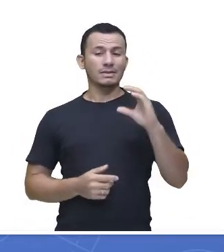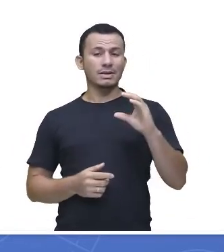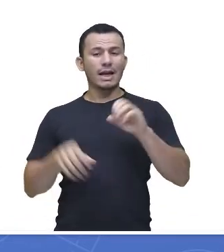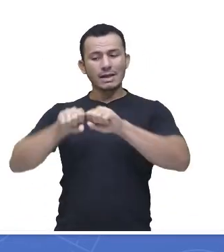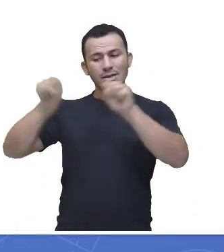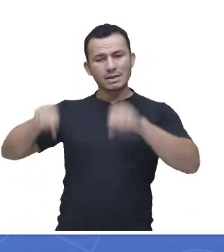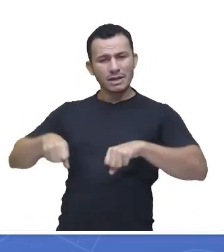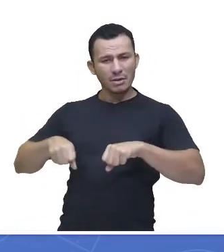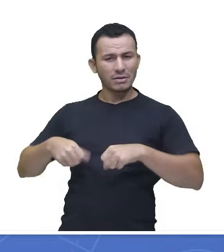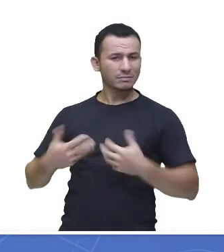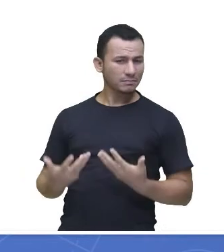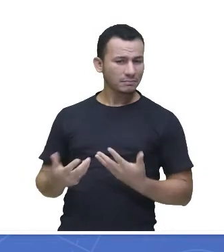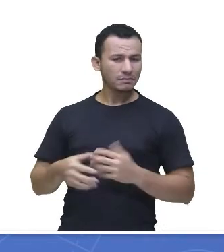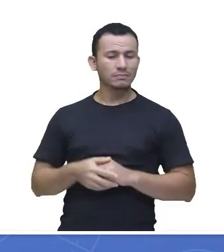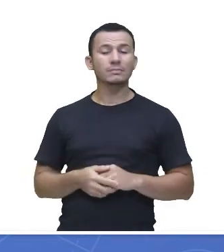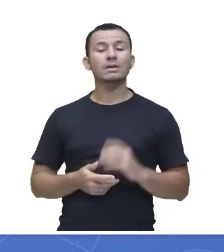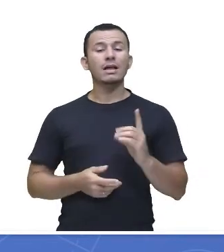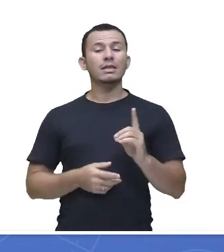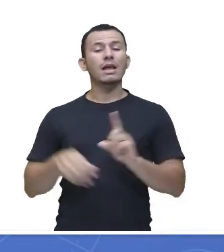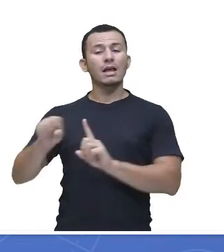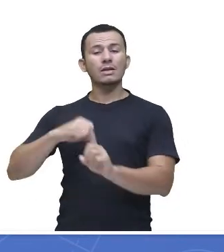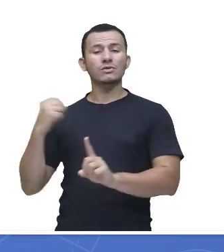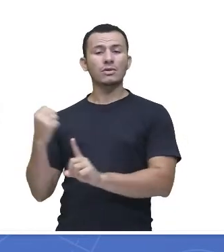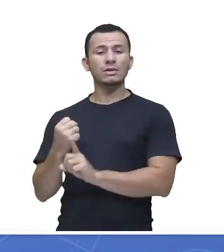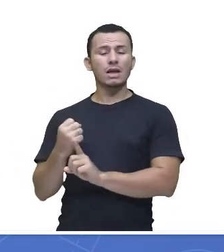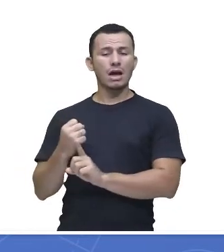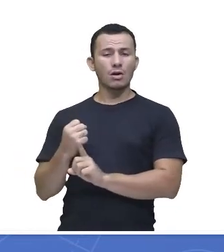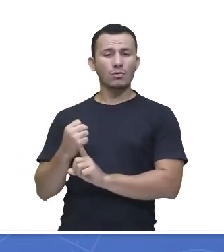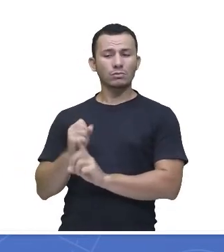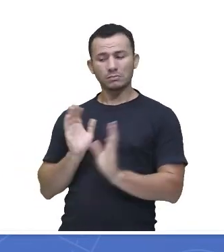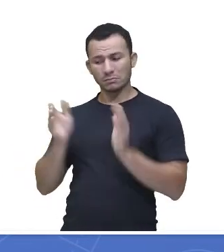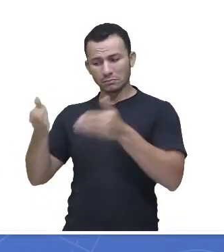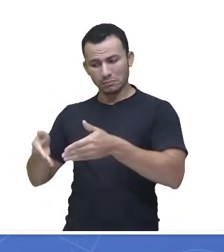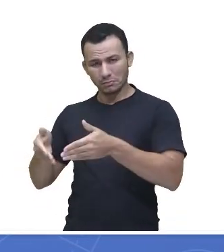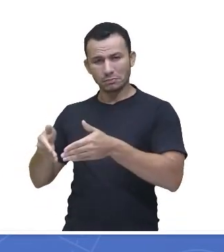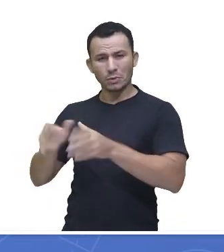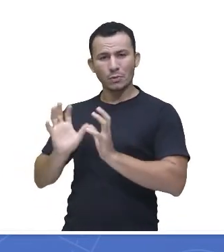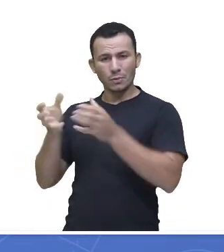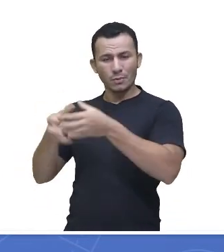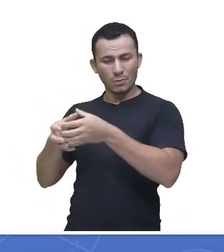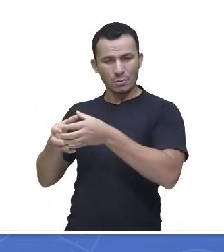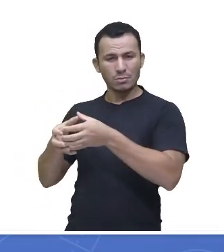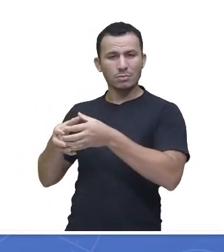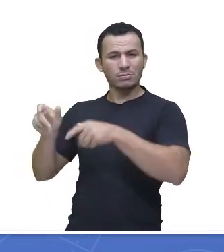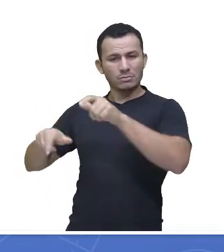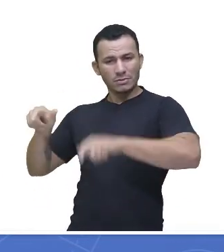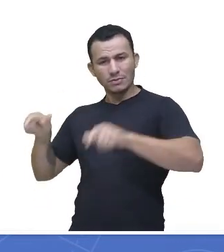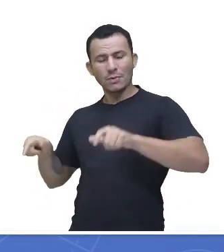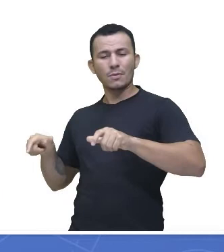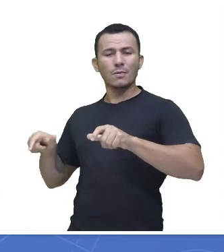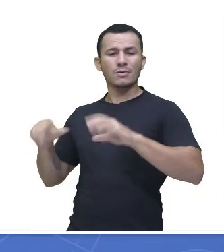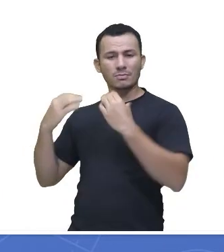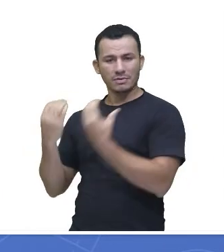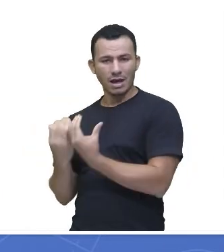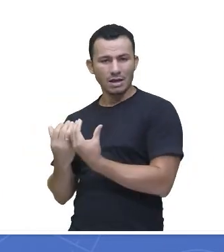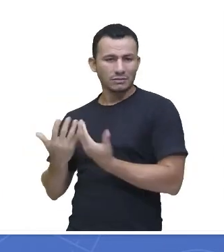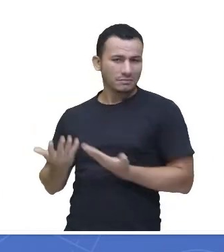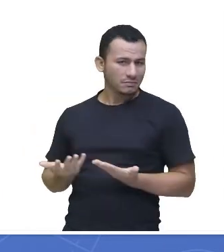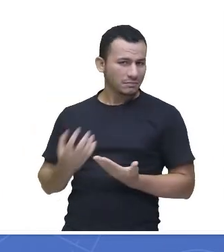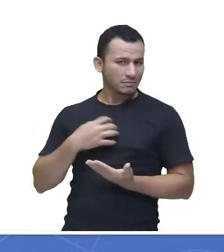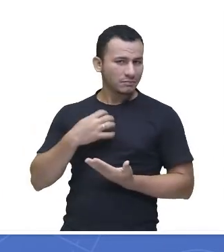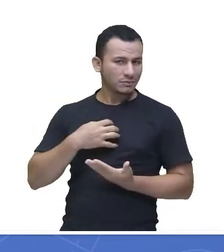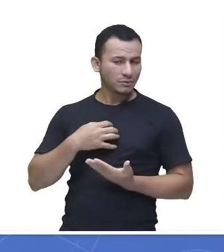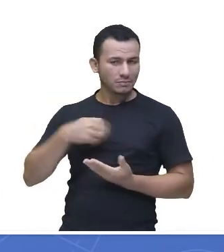E a letra D, social, fala mais do que da sociedade em si, dos grupos sociais, das comunidades sociais? Fala? Não,